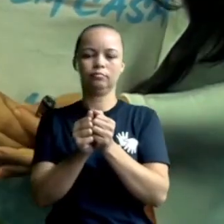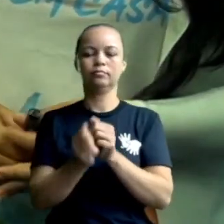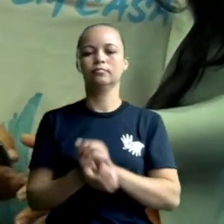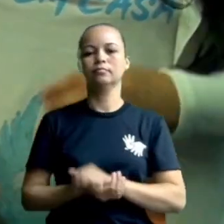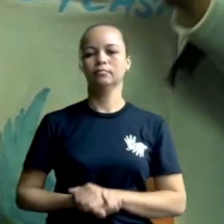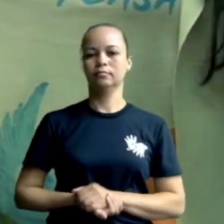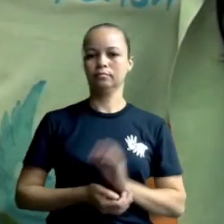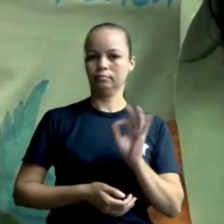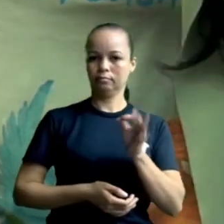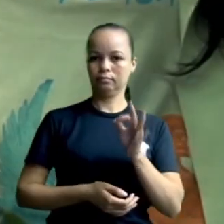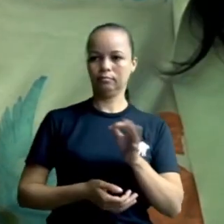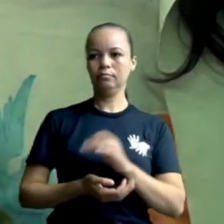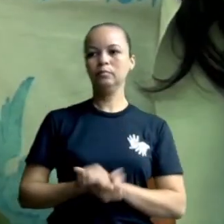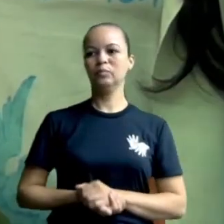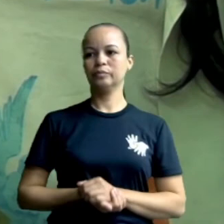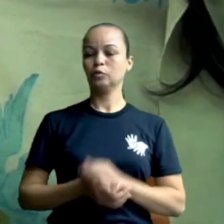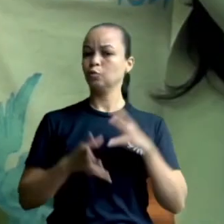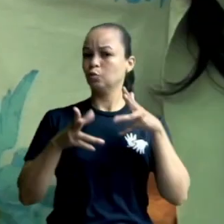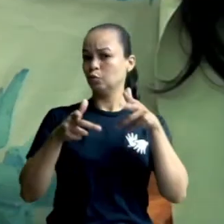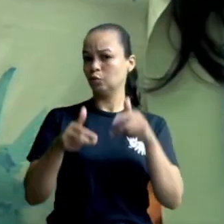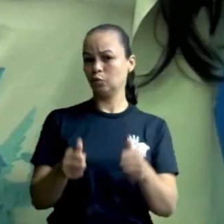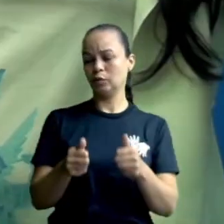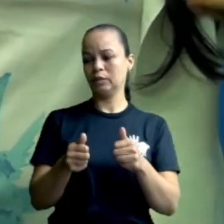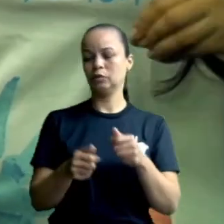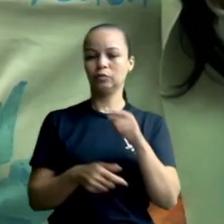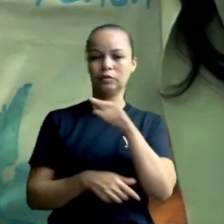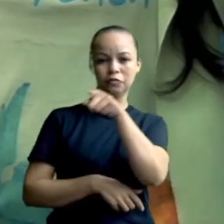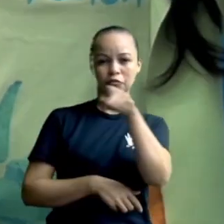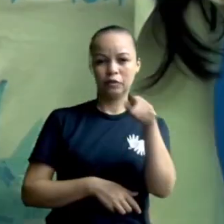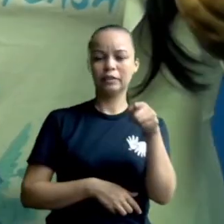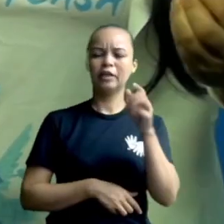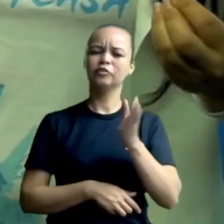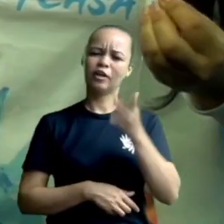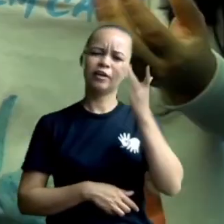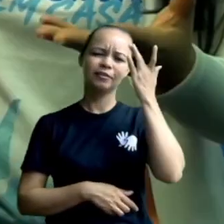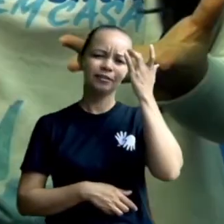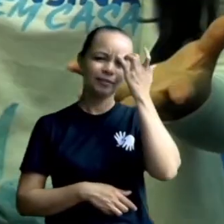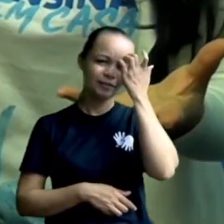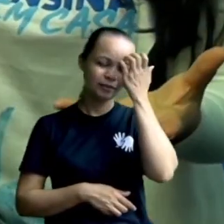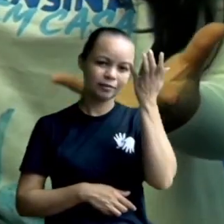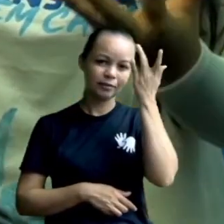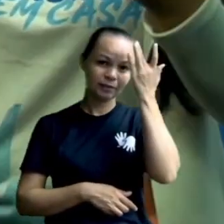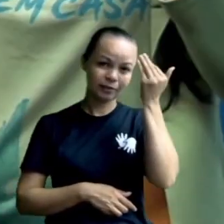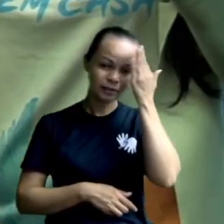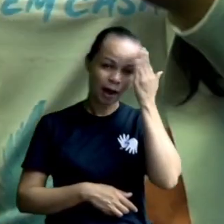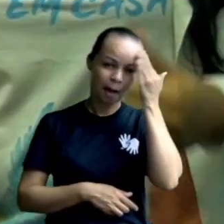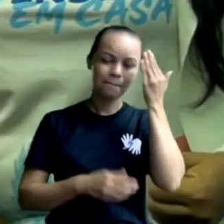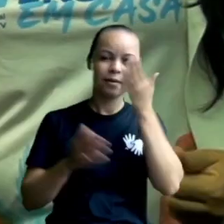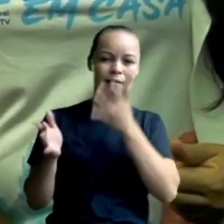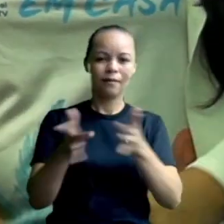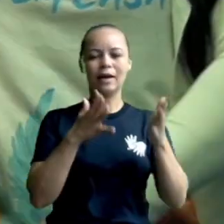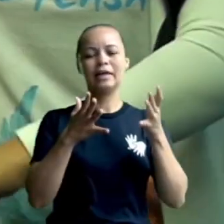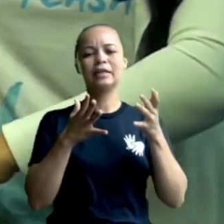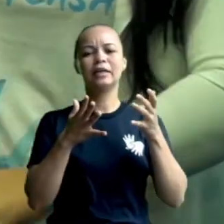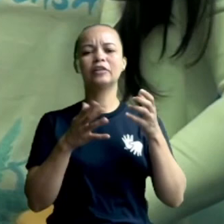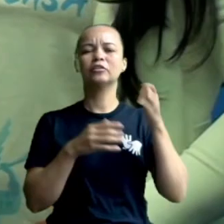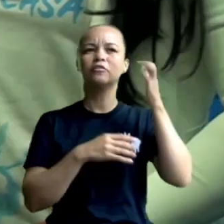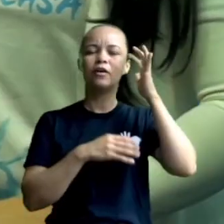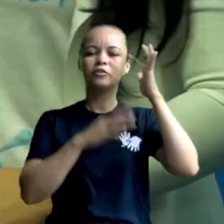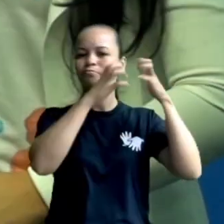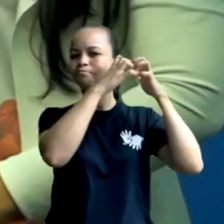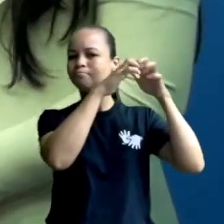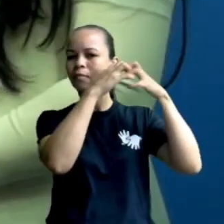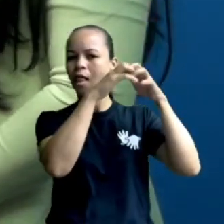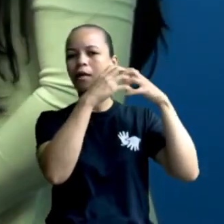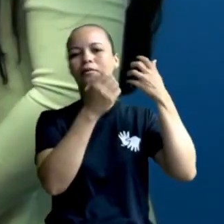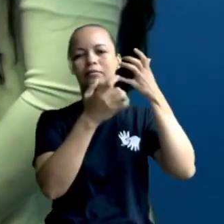tá certo? Então, tudo isso que vocês já sabem, a gente só faz o quê? Recordar, tá